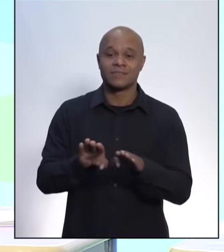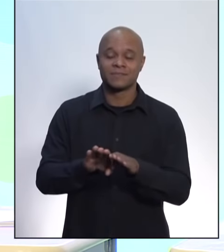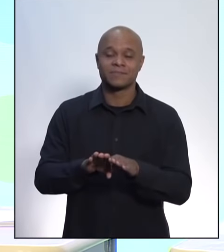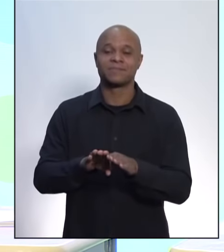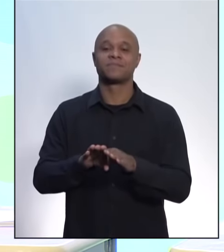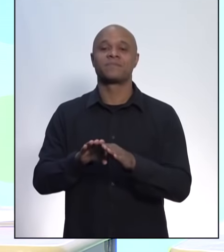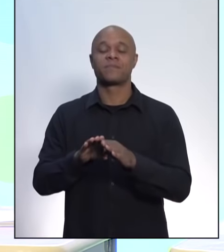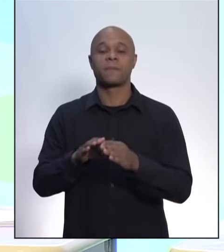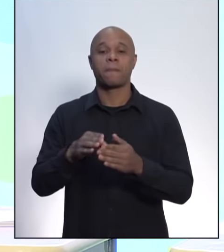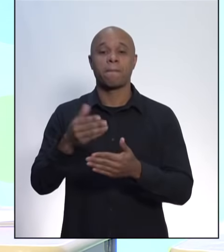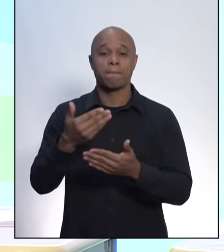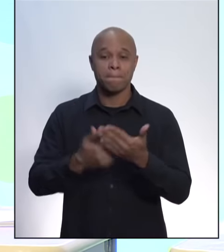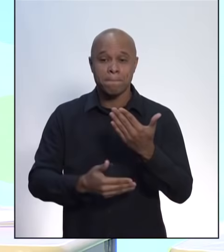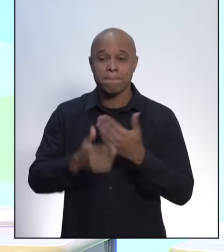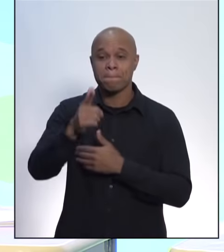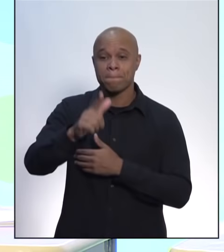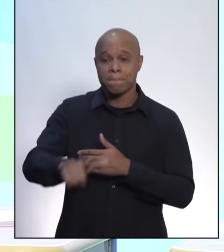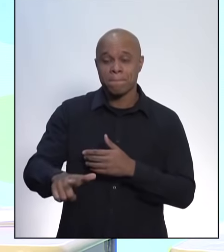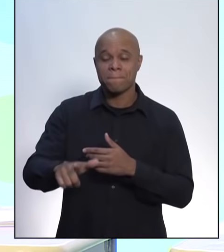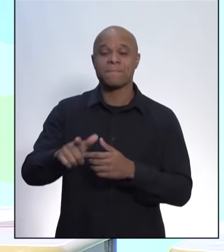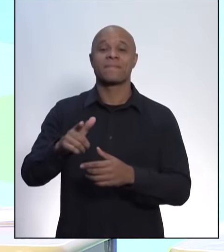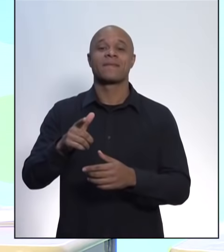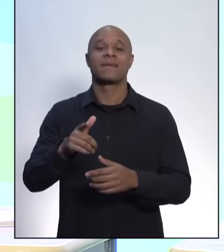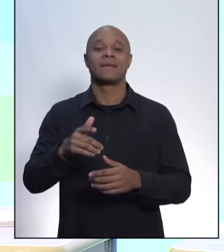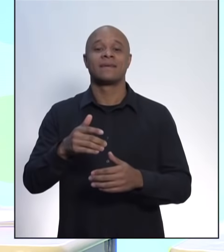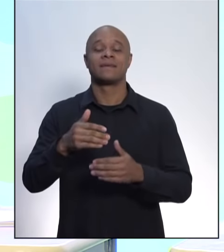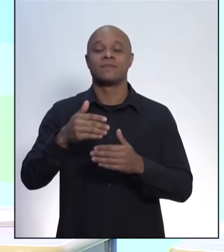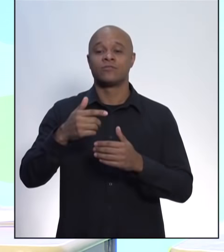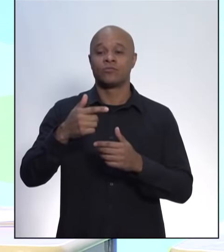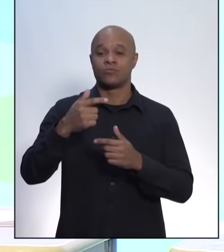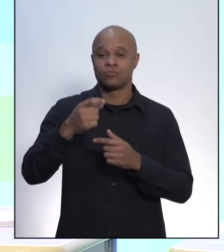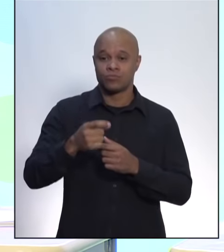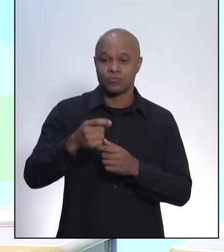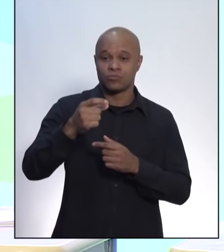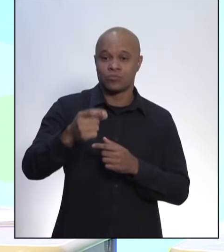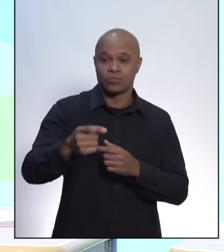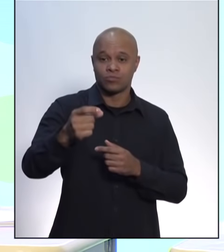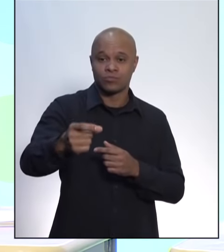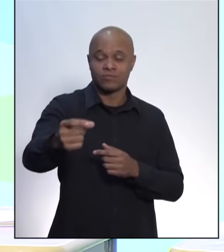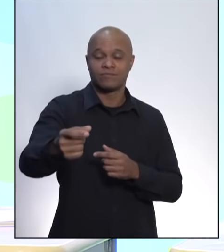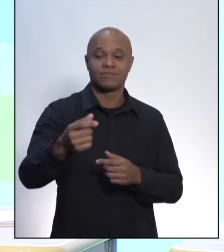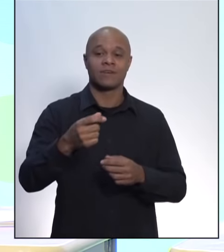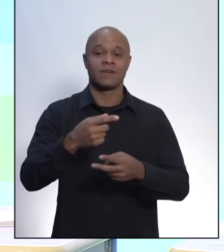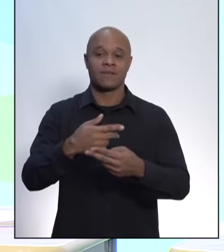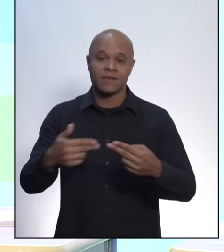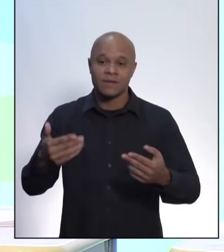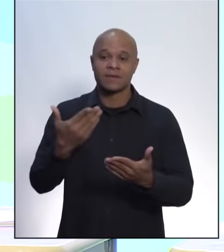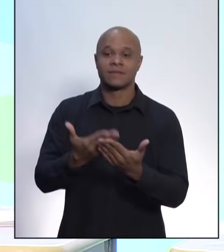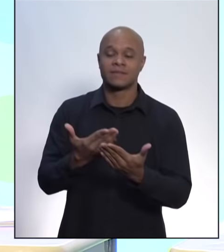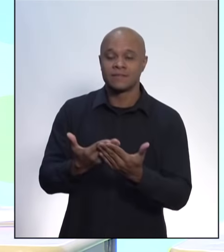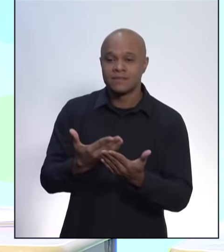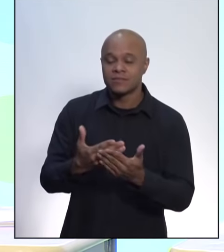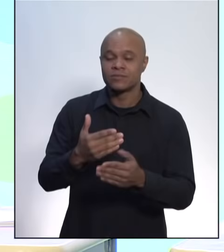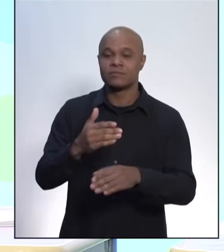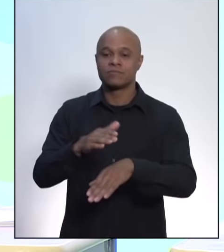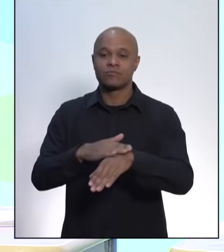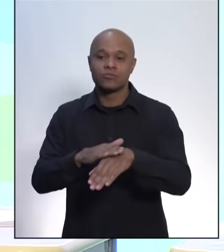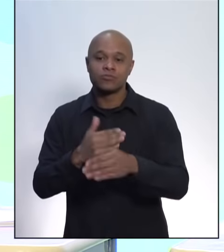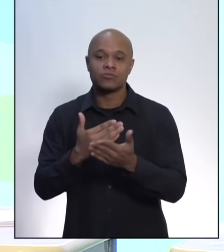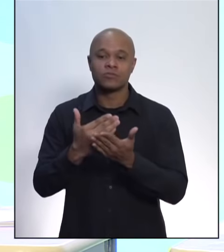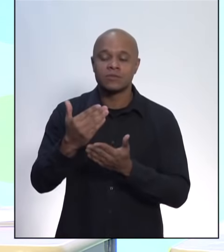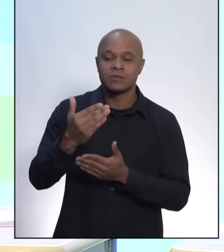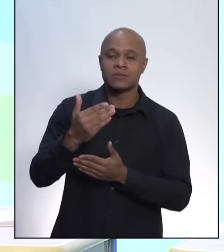falar para vocês que nós vamos retomar então é uma sequência de aulas é o assunto que a gente iniciar hoje a gente vai